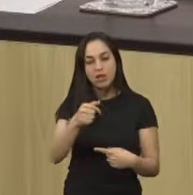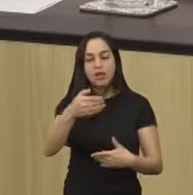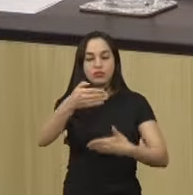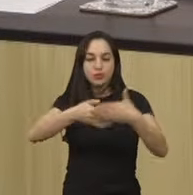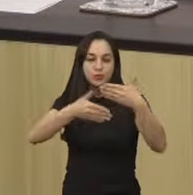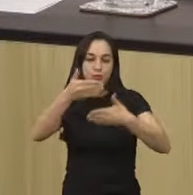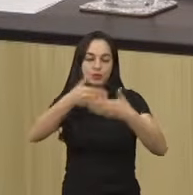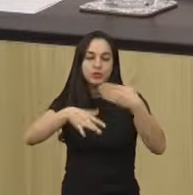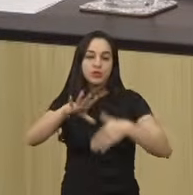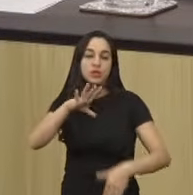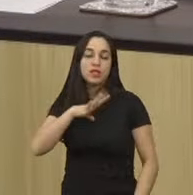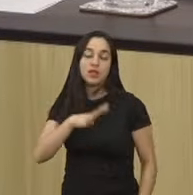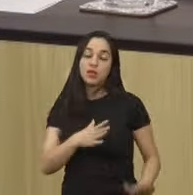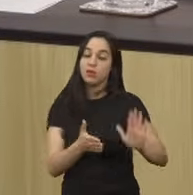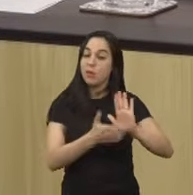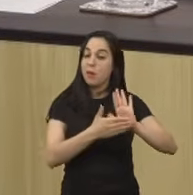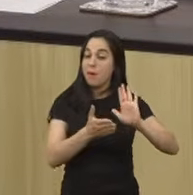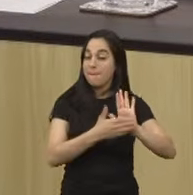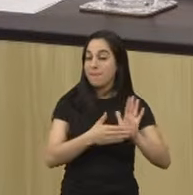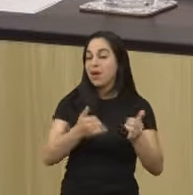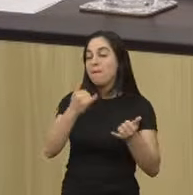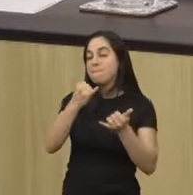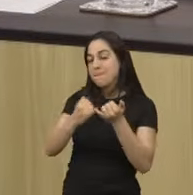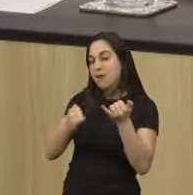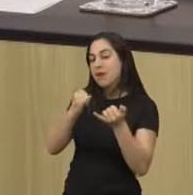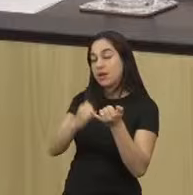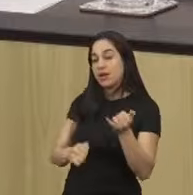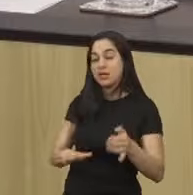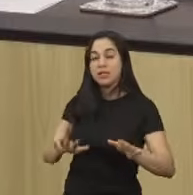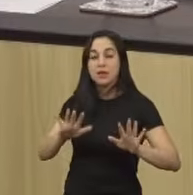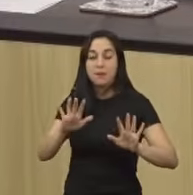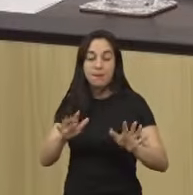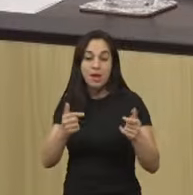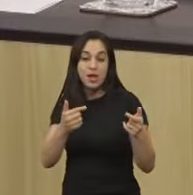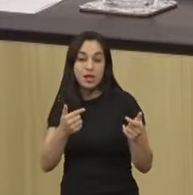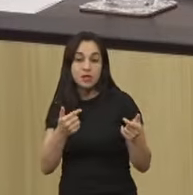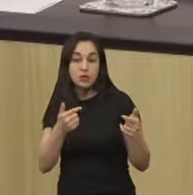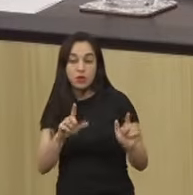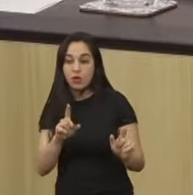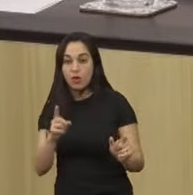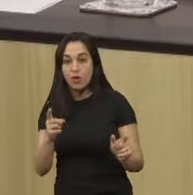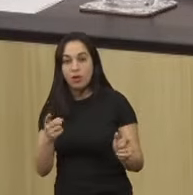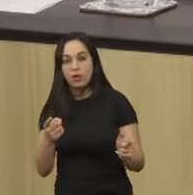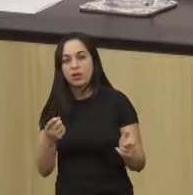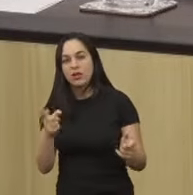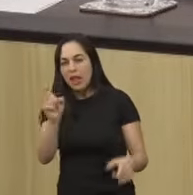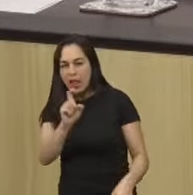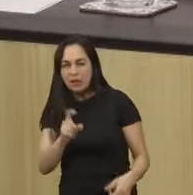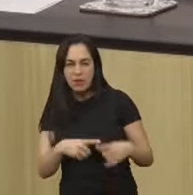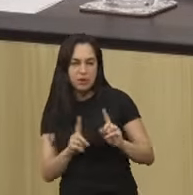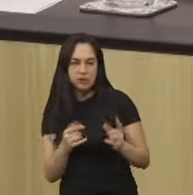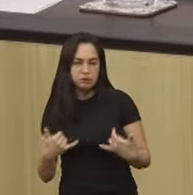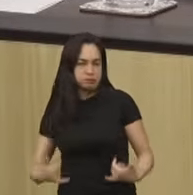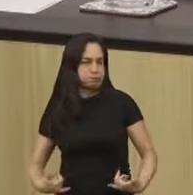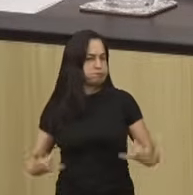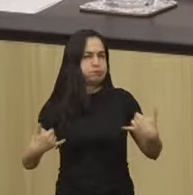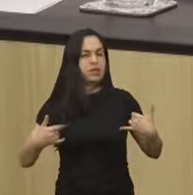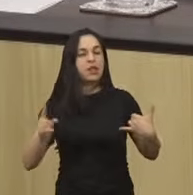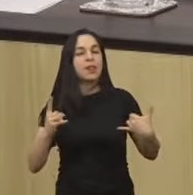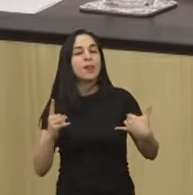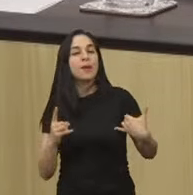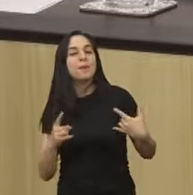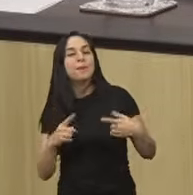uma proposta similar, porém, combatendo, assim como o prefeito, mas não de forma ostensiva, uma forma